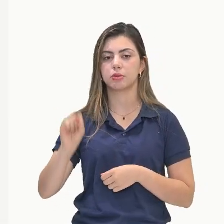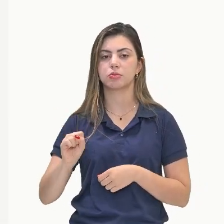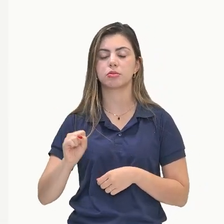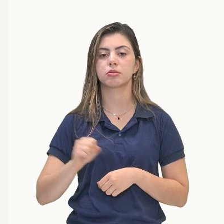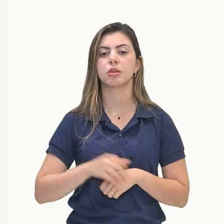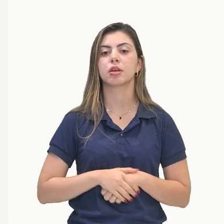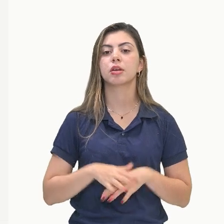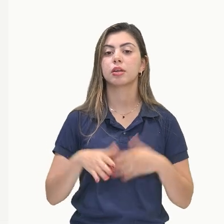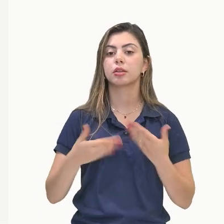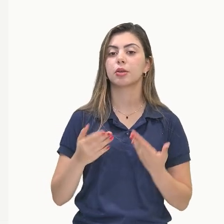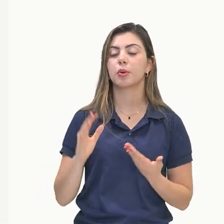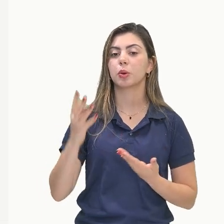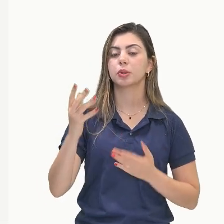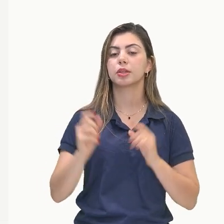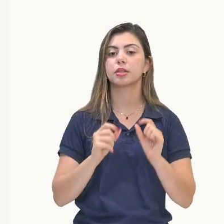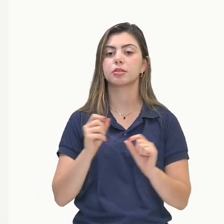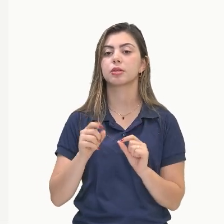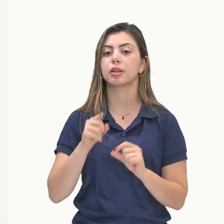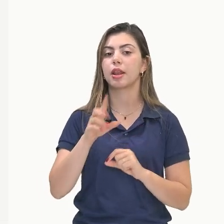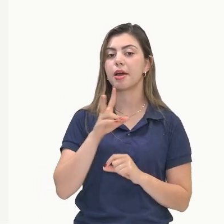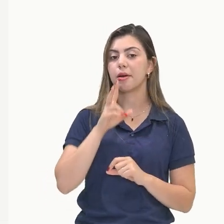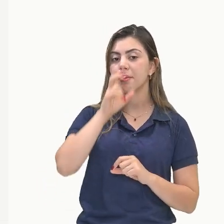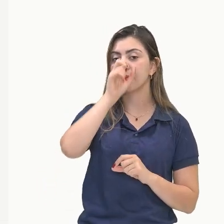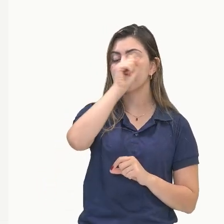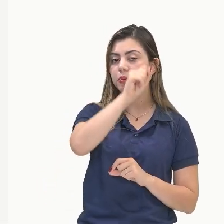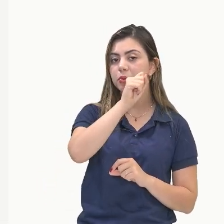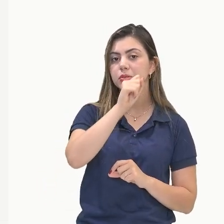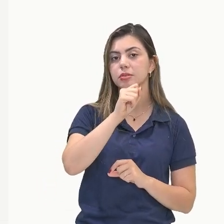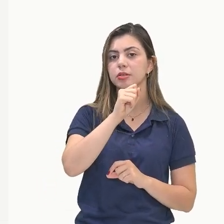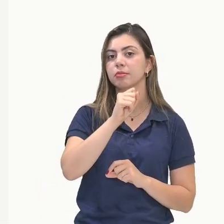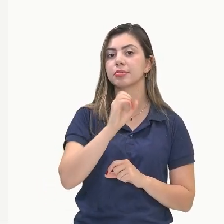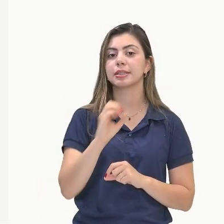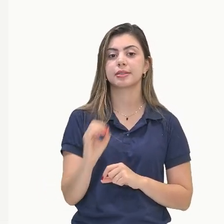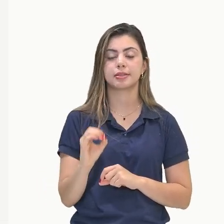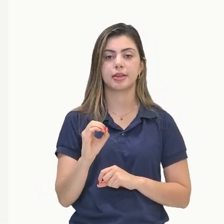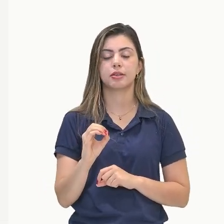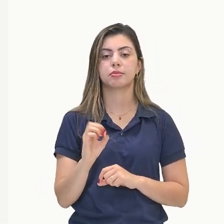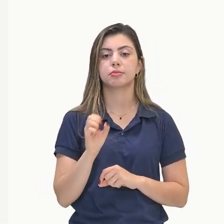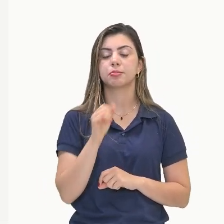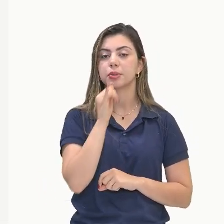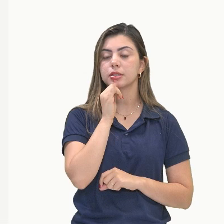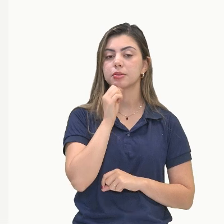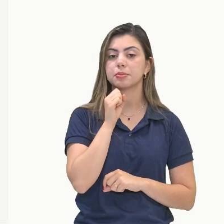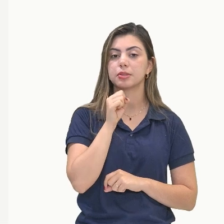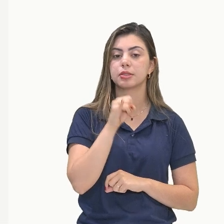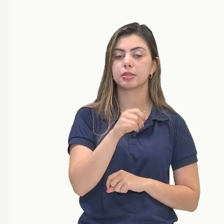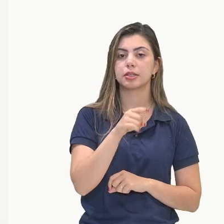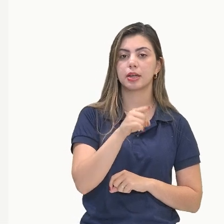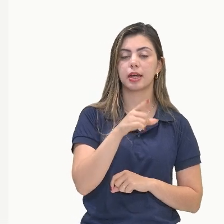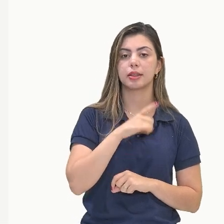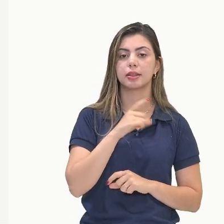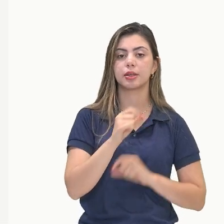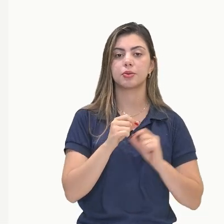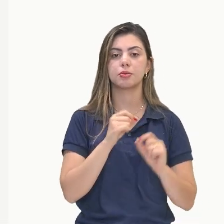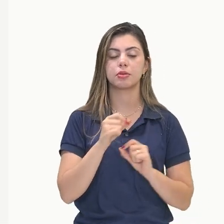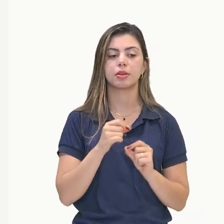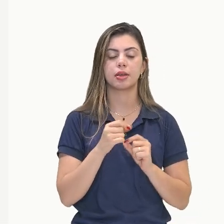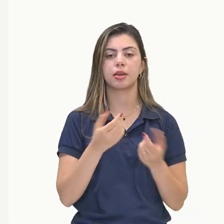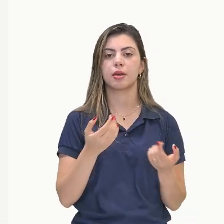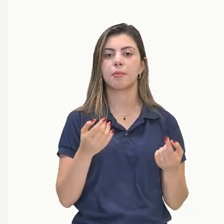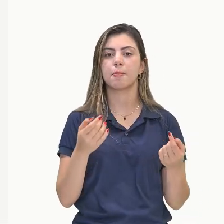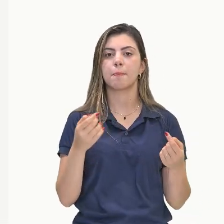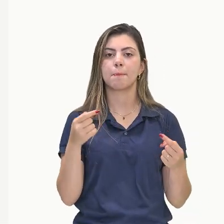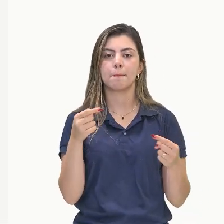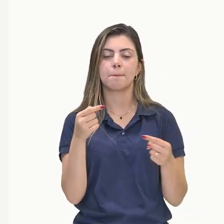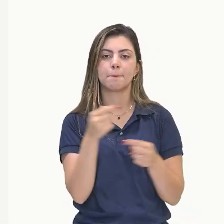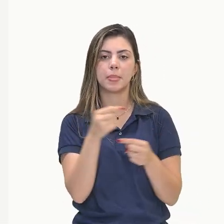nessa situação a força será nula. Se a carga entrar com uma direção paralela ao campo, eu